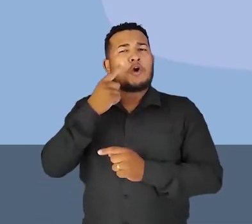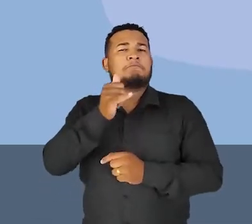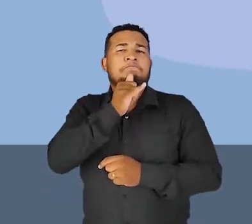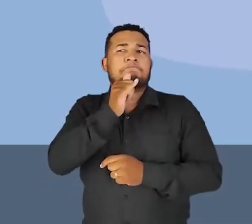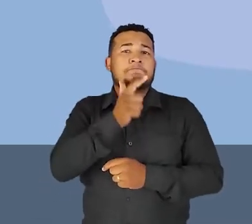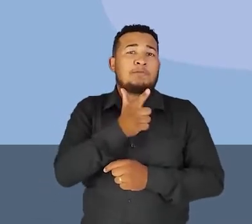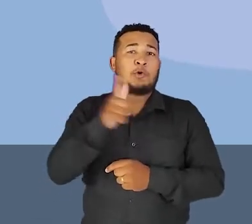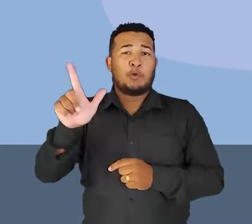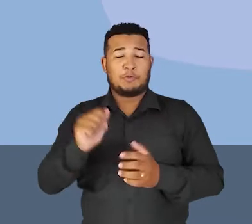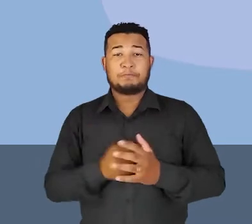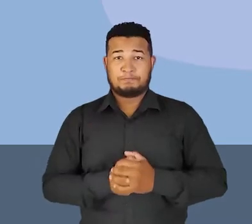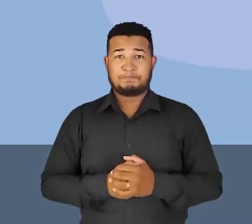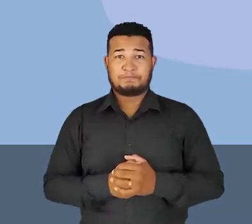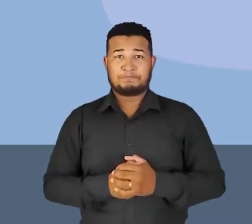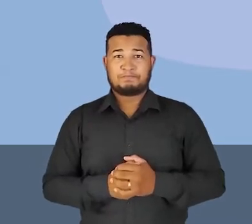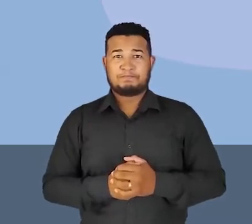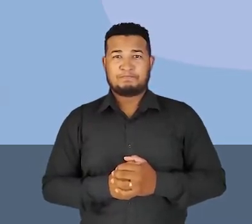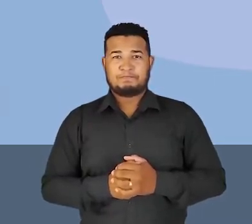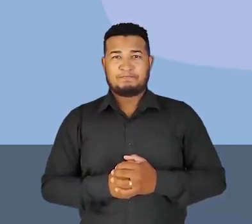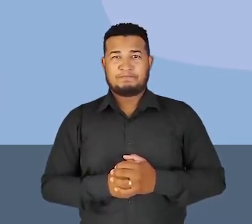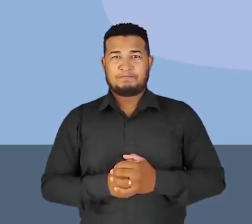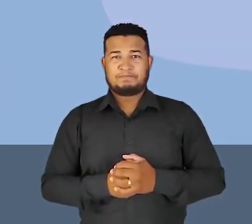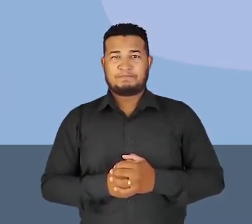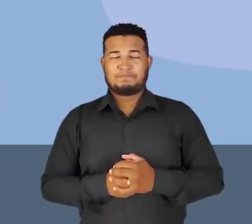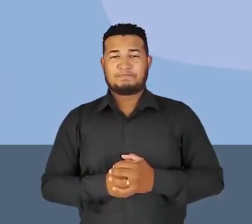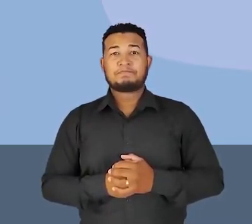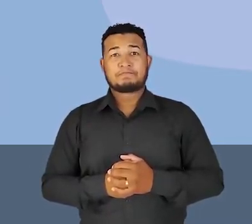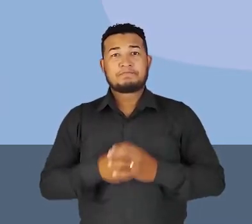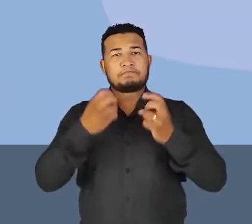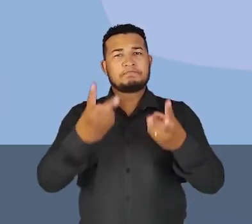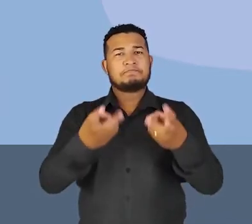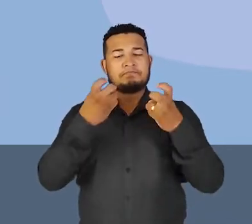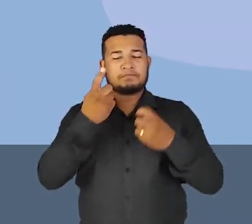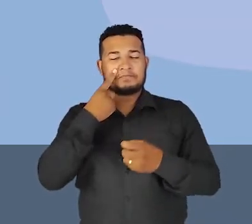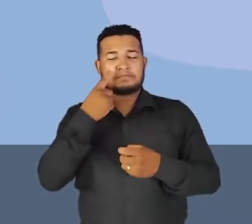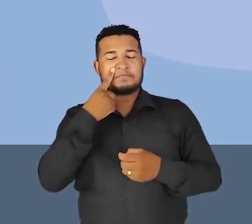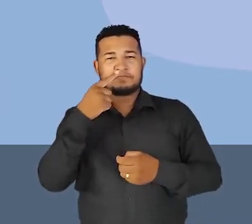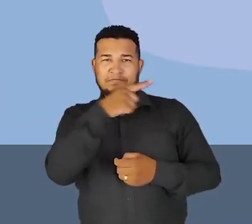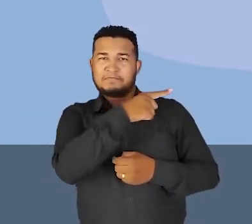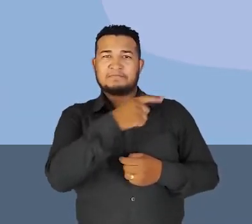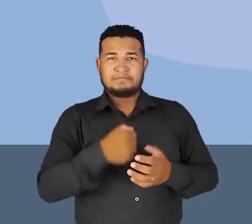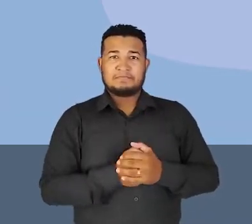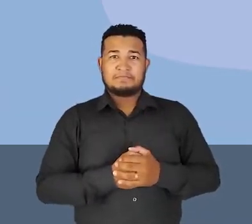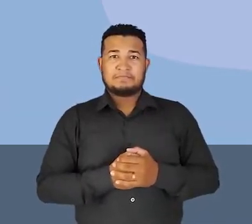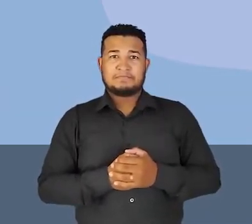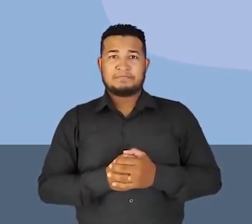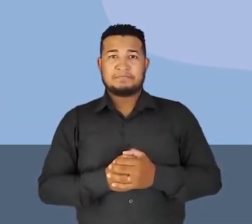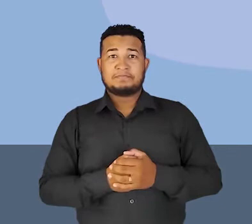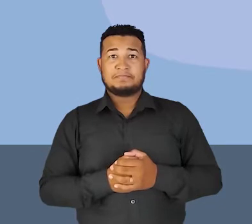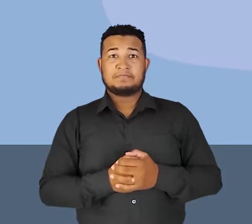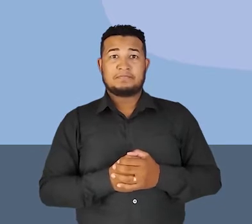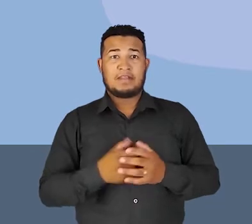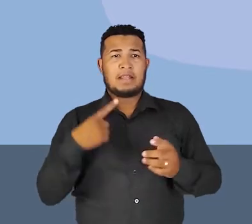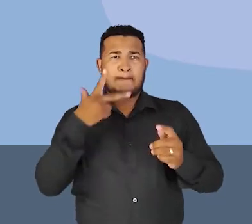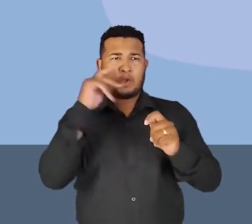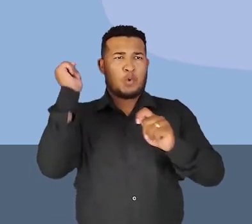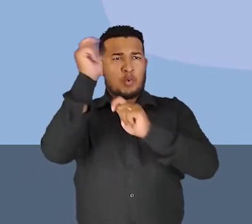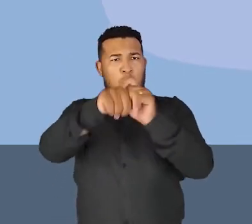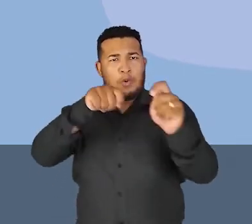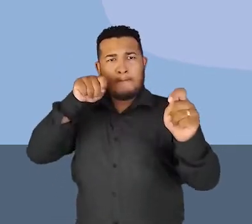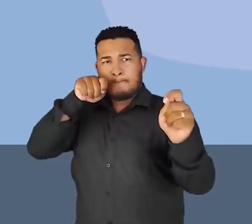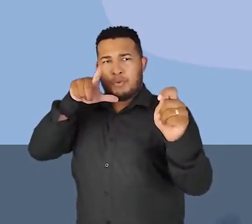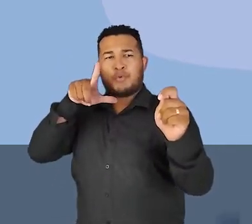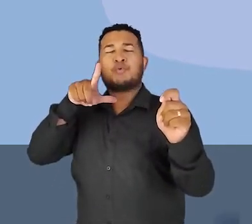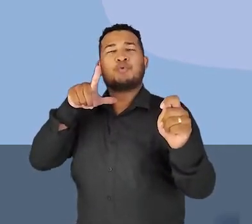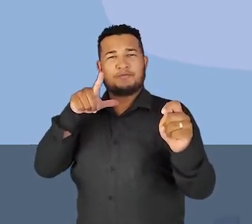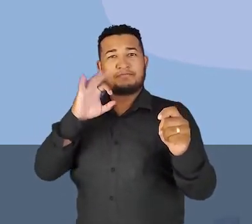um outro exemplo. Vamos à imagem. Observe essa animação. eu tenho um arco e uma flecha. A flecha